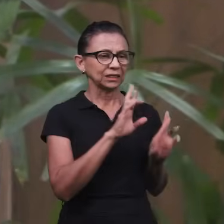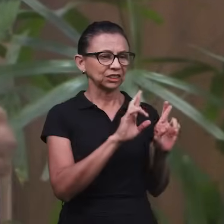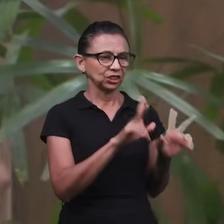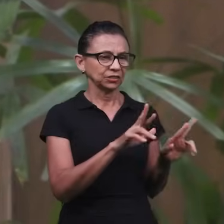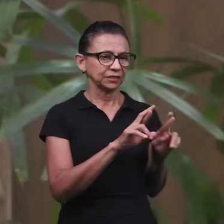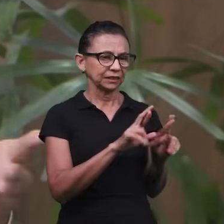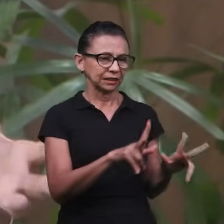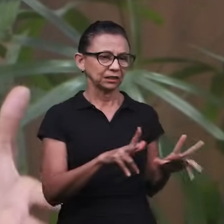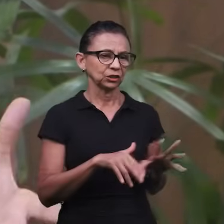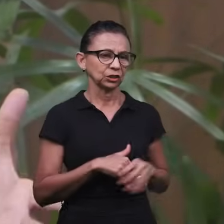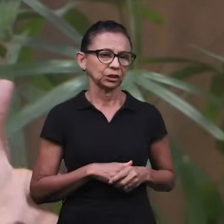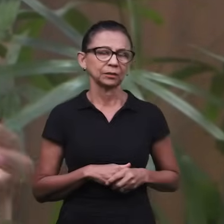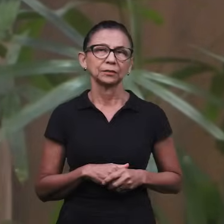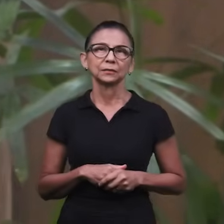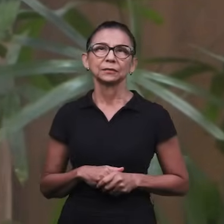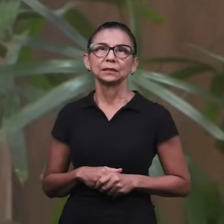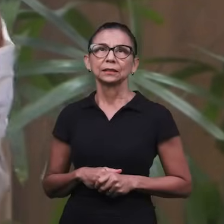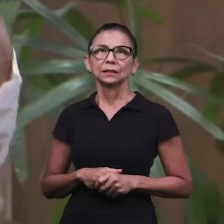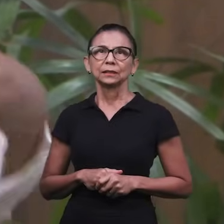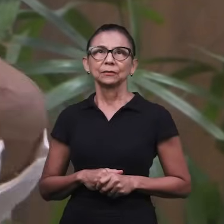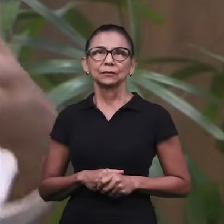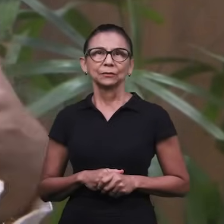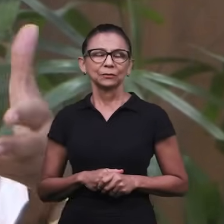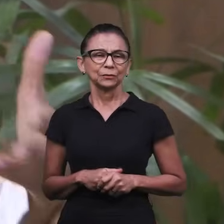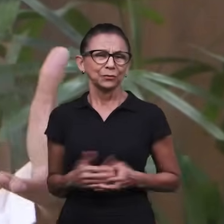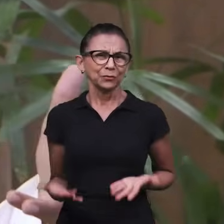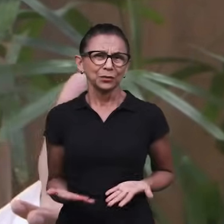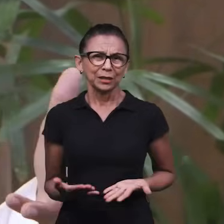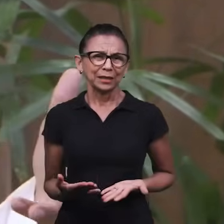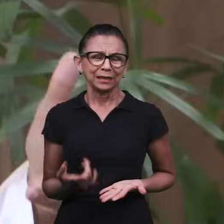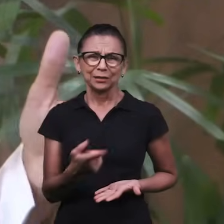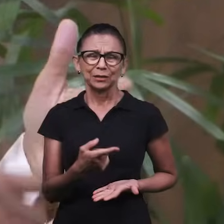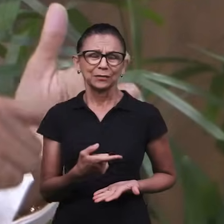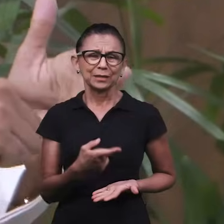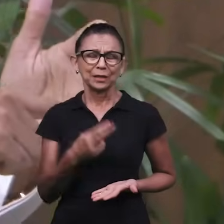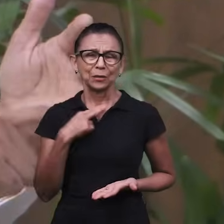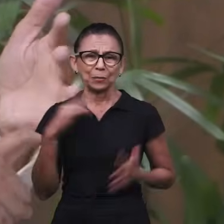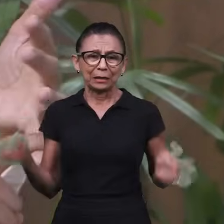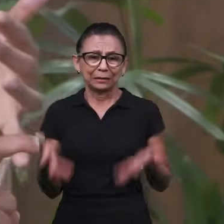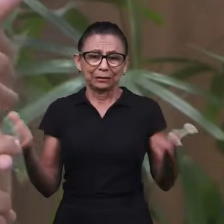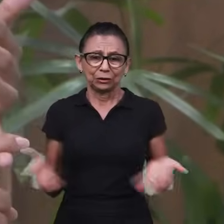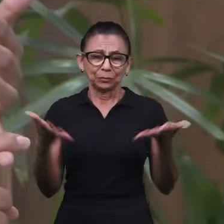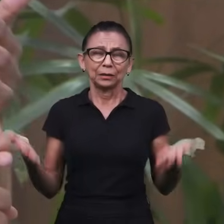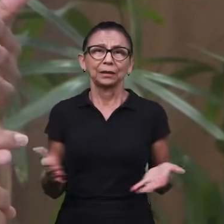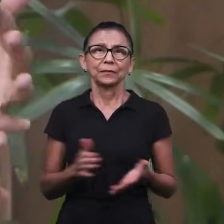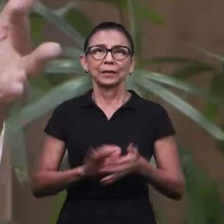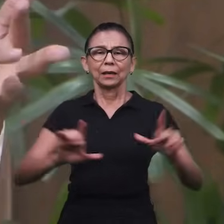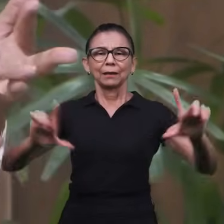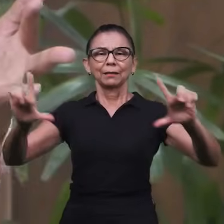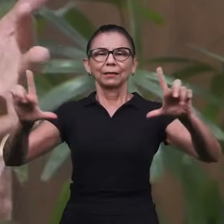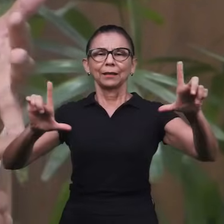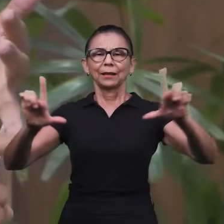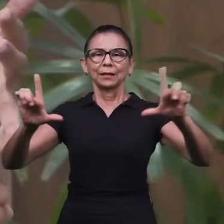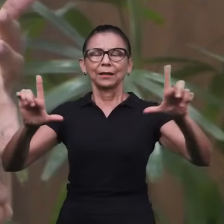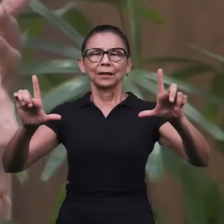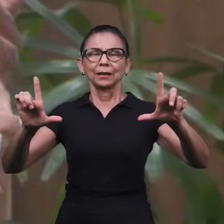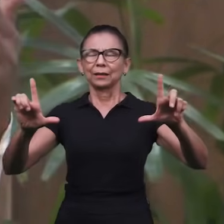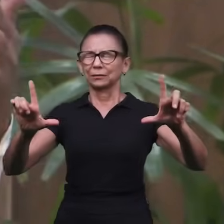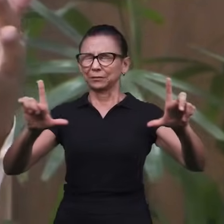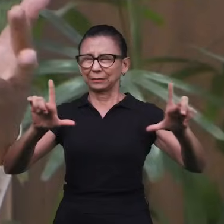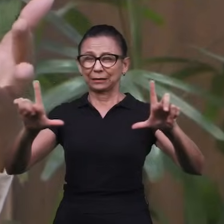ter superestimulação. Por quê? Porque ele já vai ficar muito inquieto. Então, ele pode ficar na TV um tempão, com